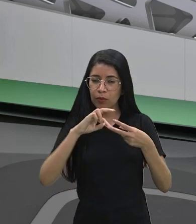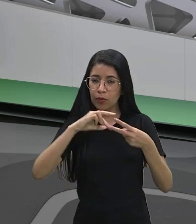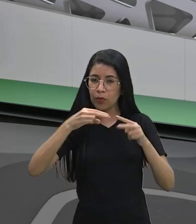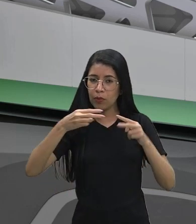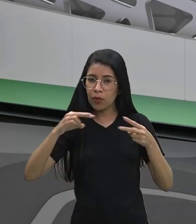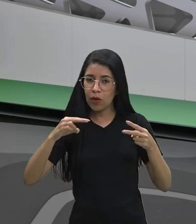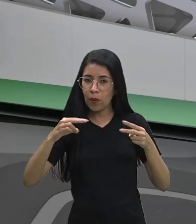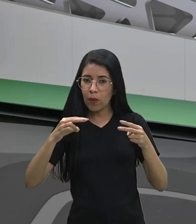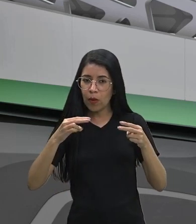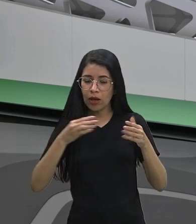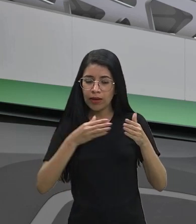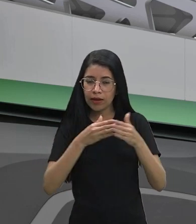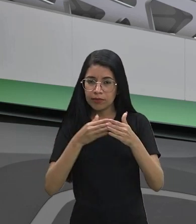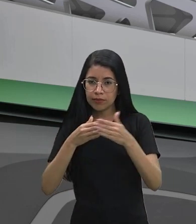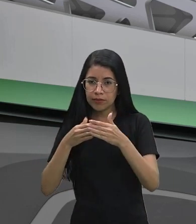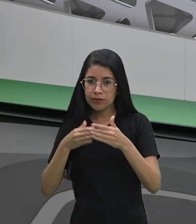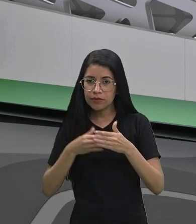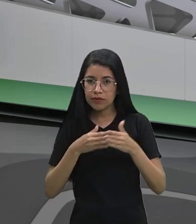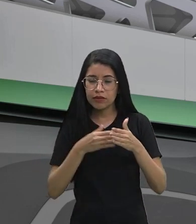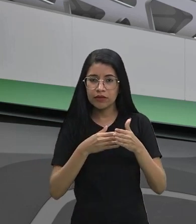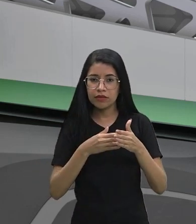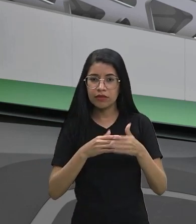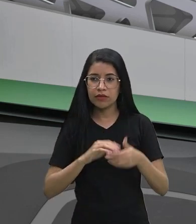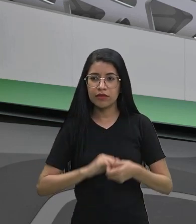está delimitado aqui, ó. Ele tá